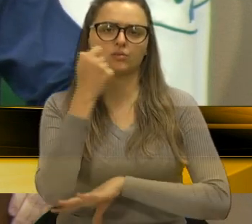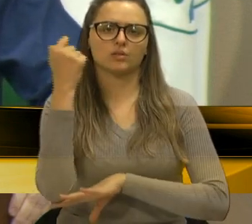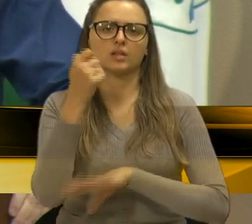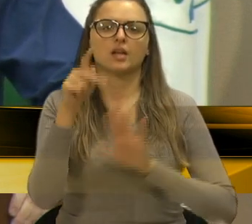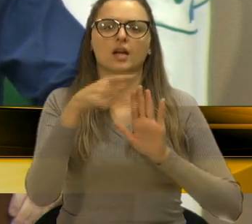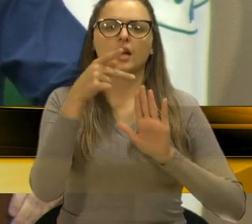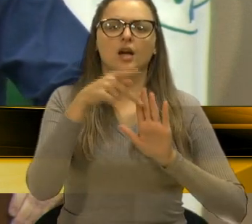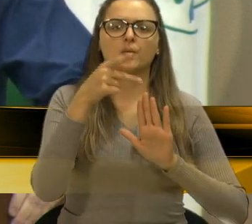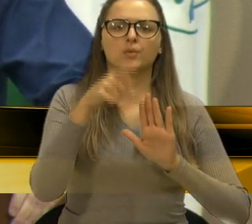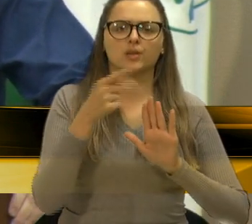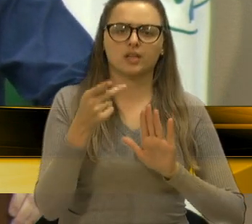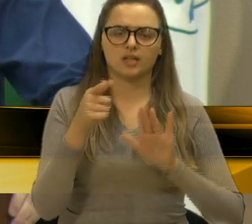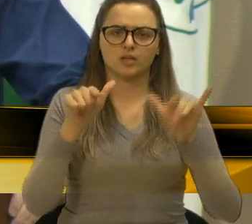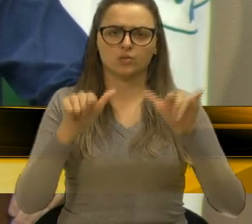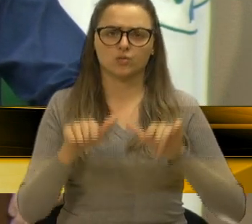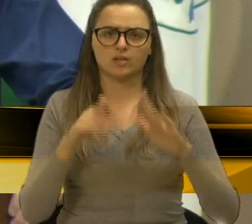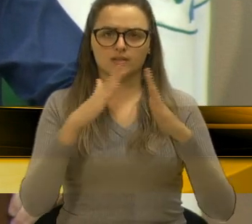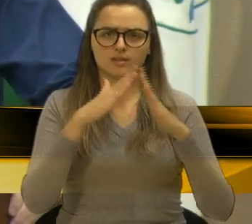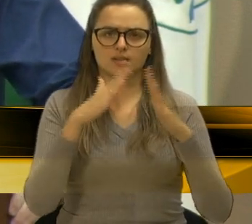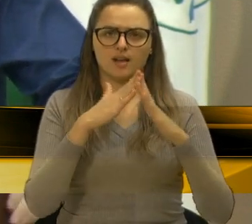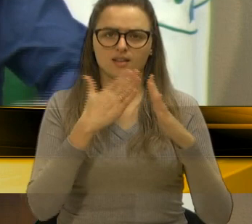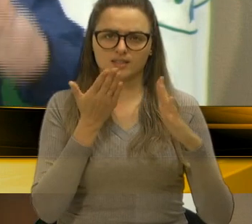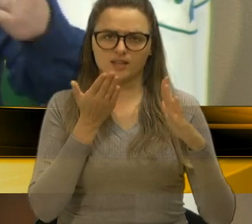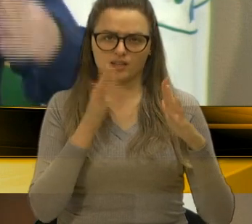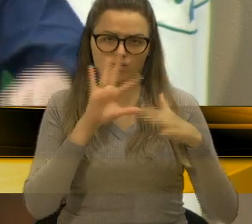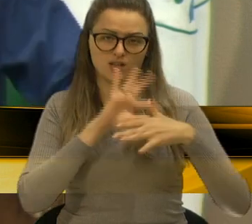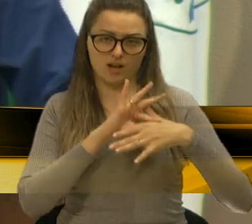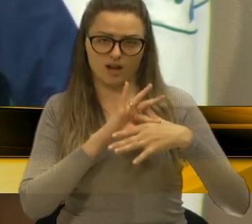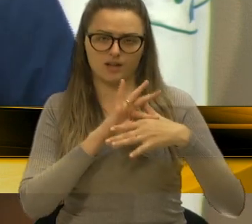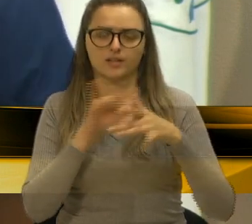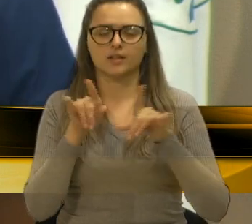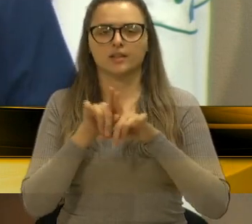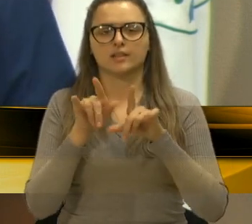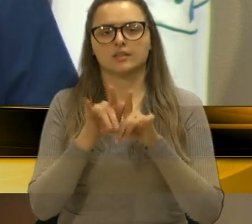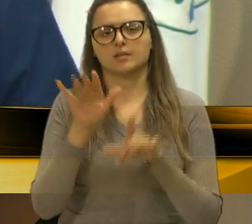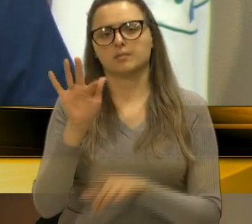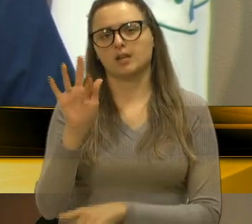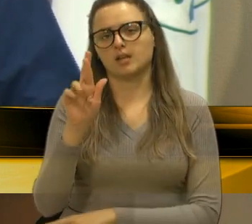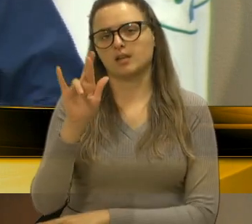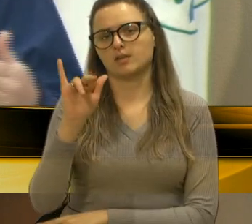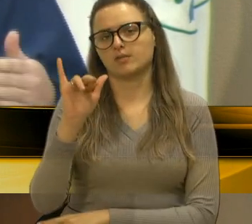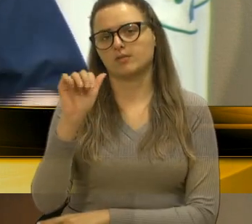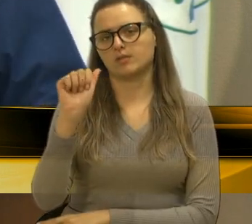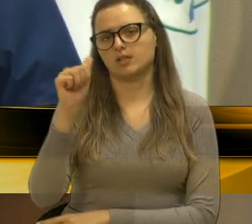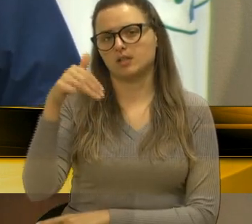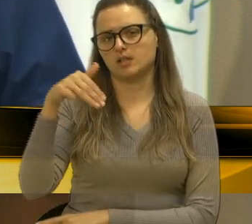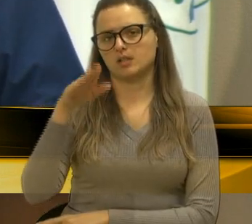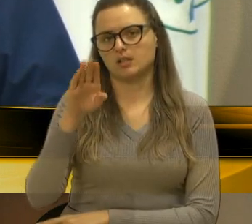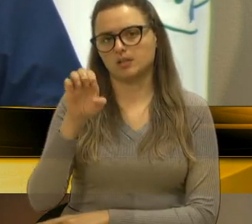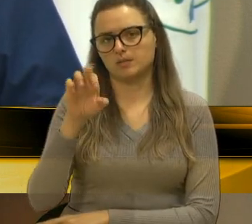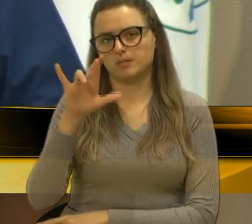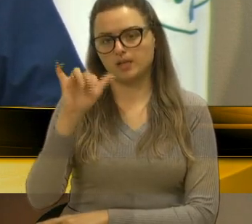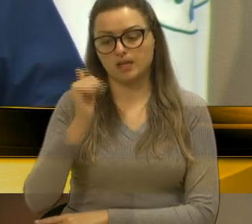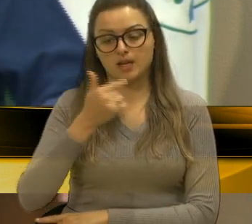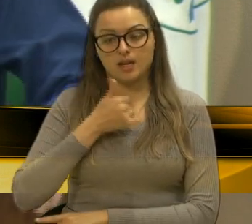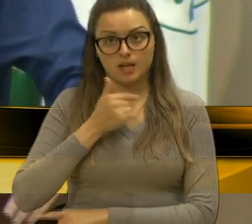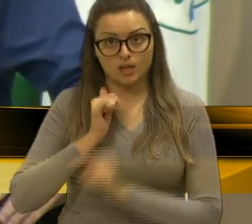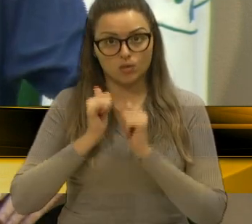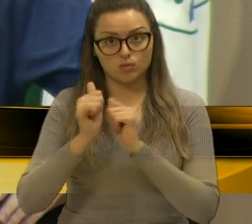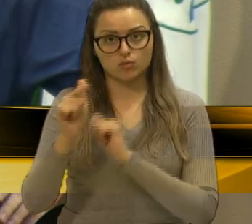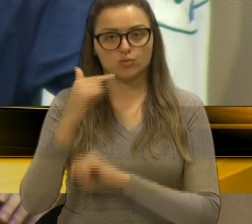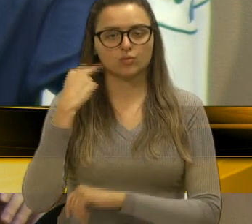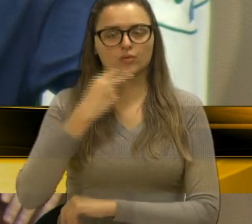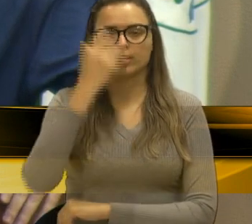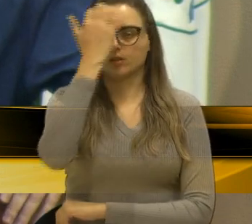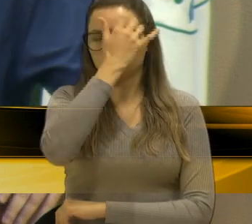dos açougues e das fiambrerias. O vereador Adiló trouxe diversas vezes, estive com ele em Porto Alegre também, que é